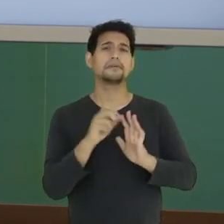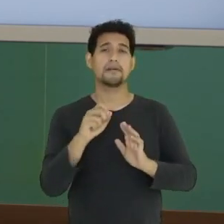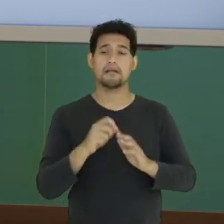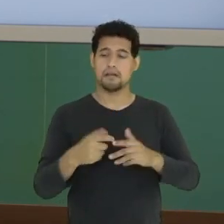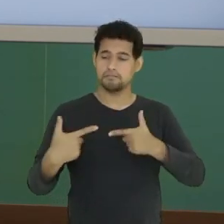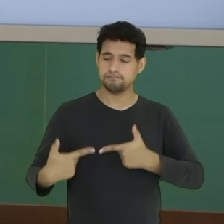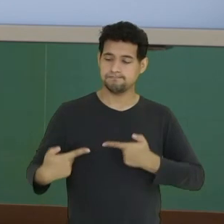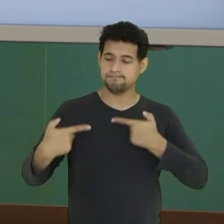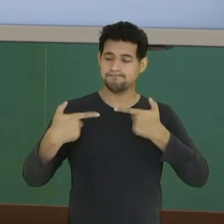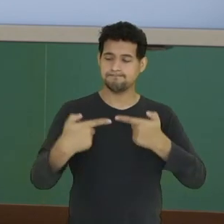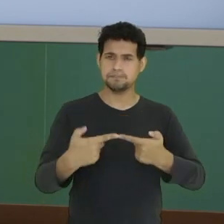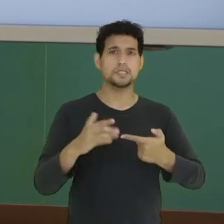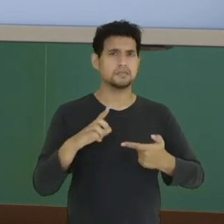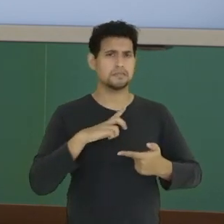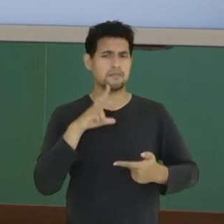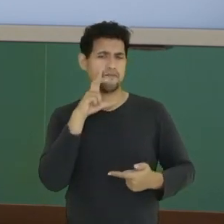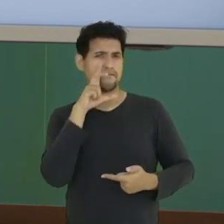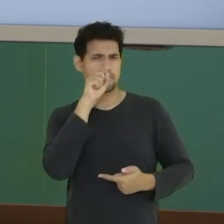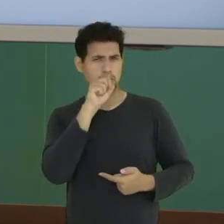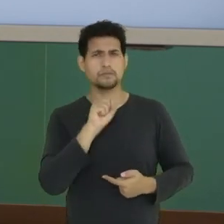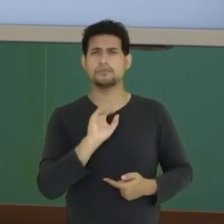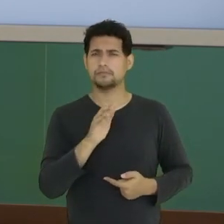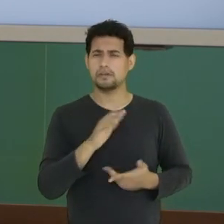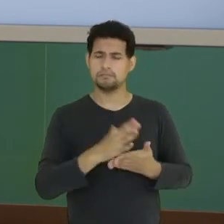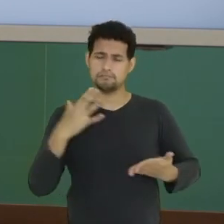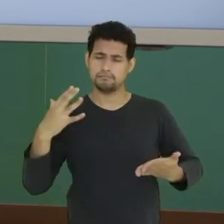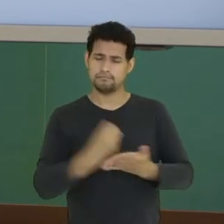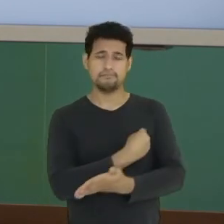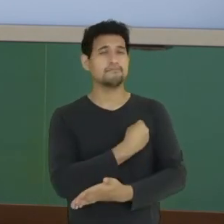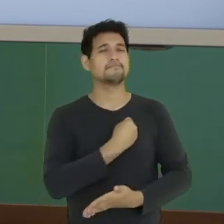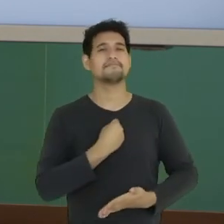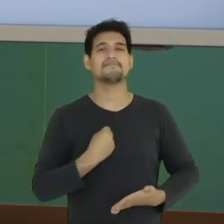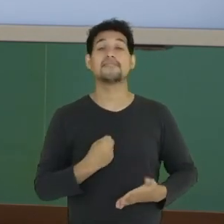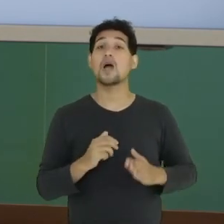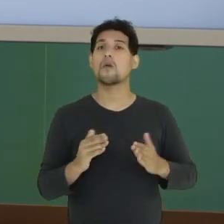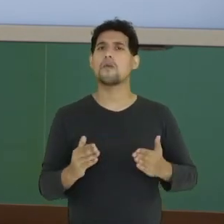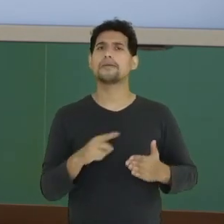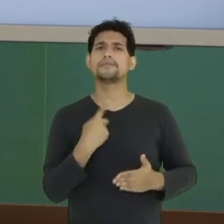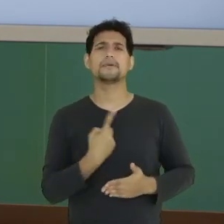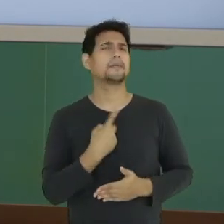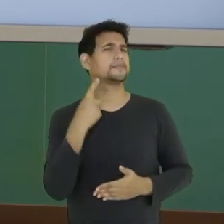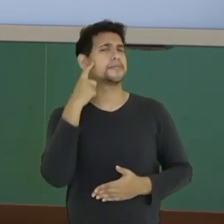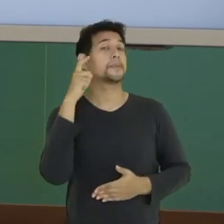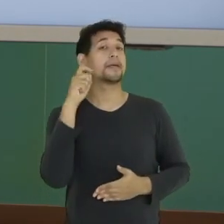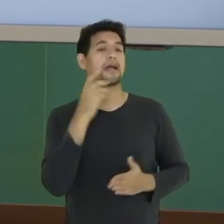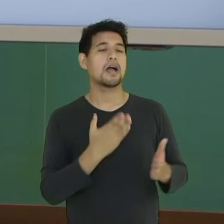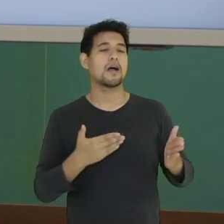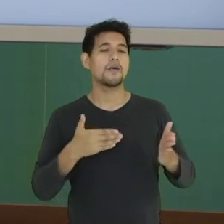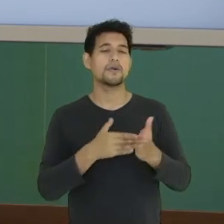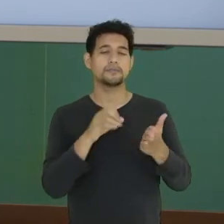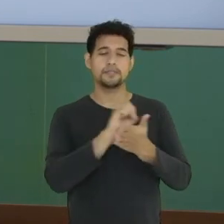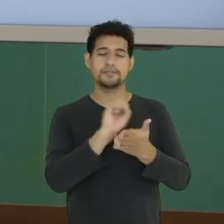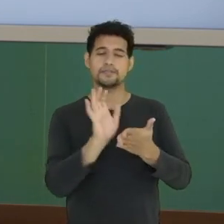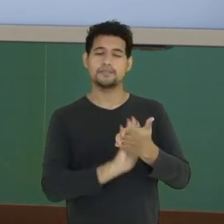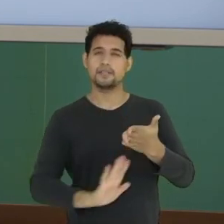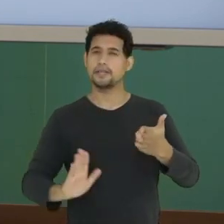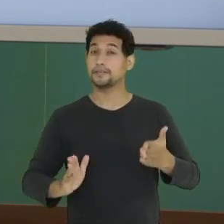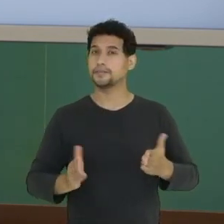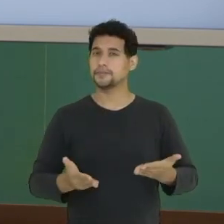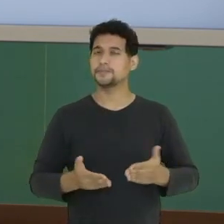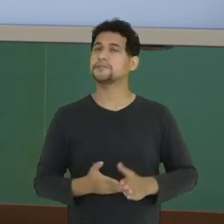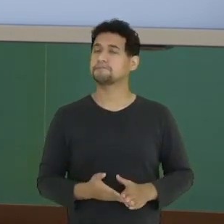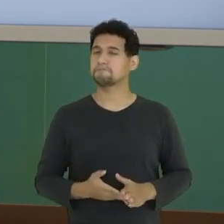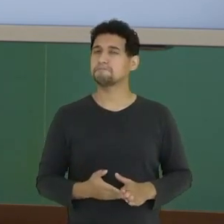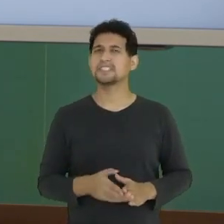logo eram grandes guerreiros, né? Venciam muitas batalhas. Vamos pensar nossa última atividade de hoje. Vocês